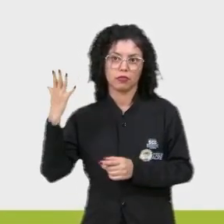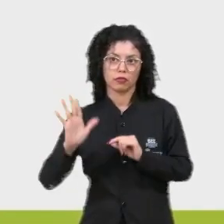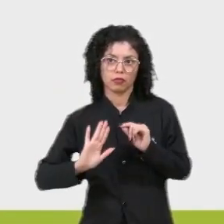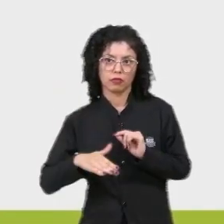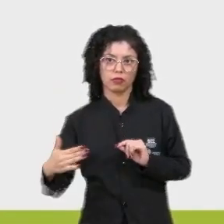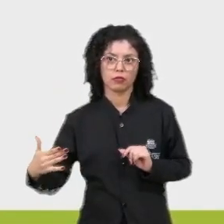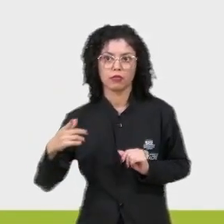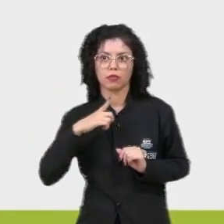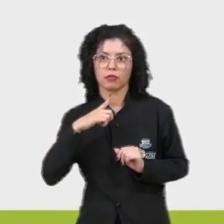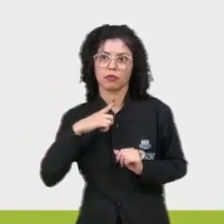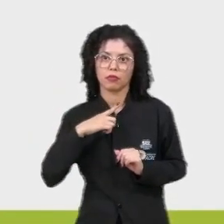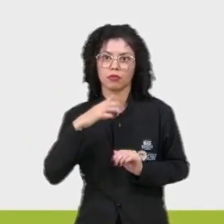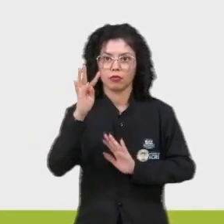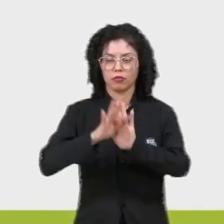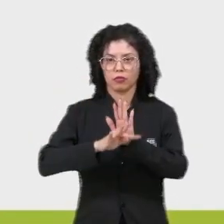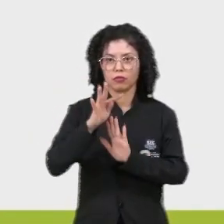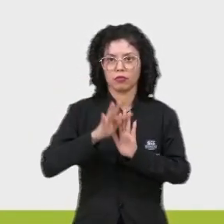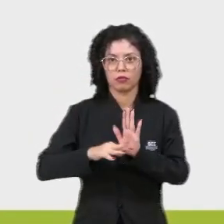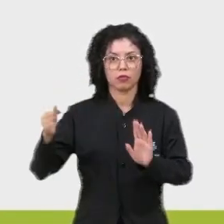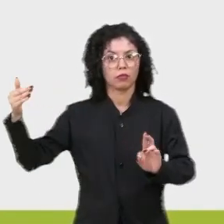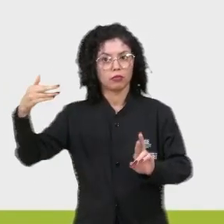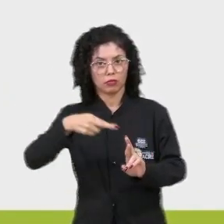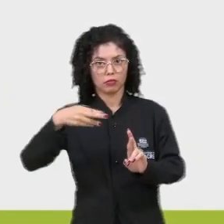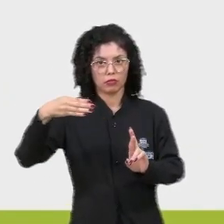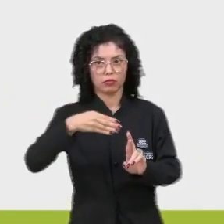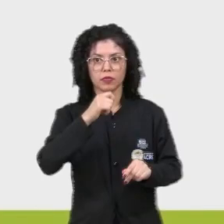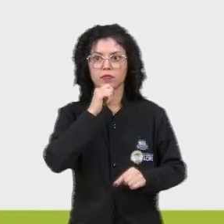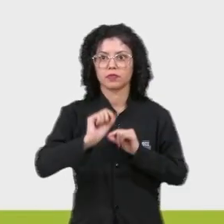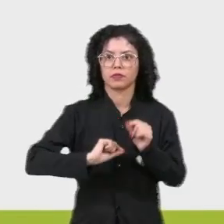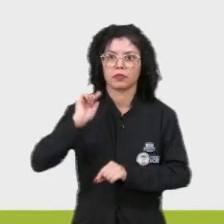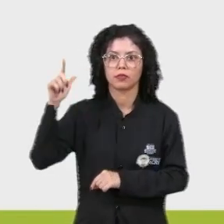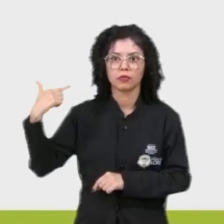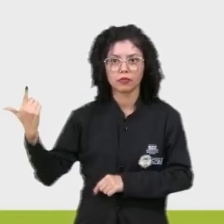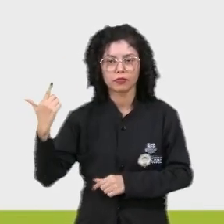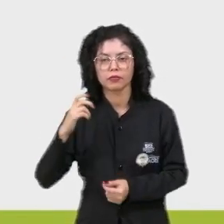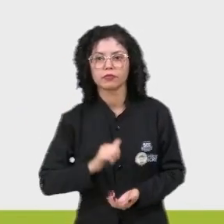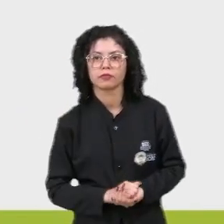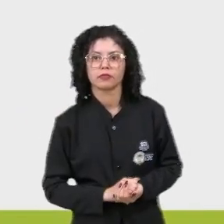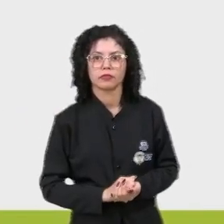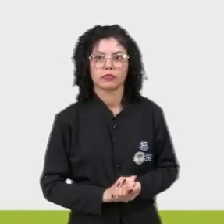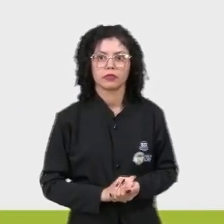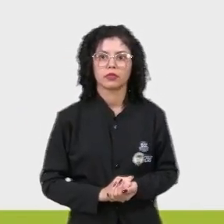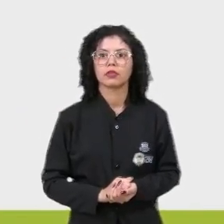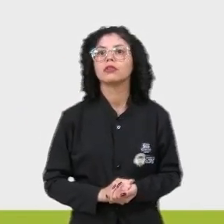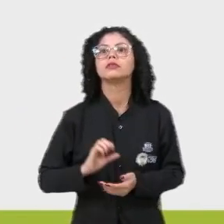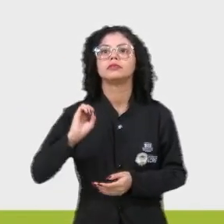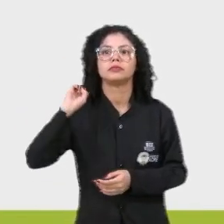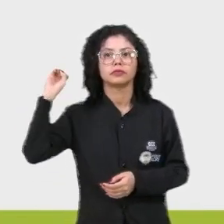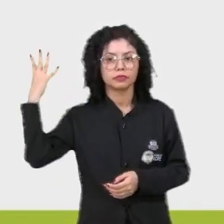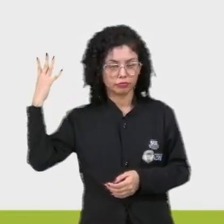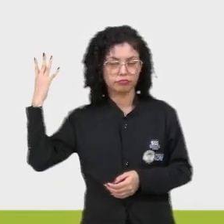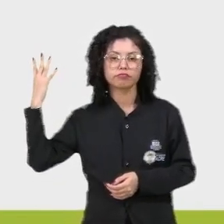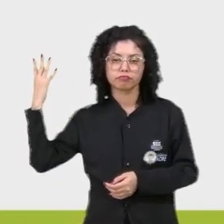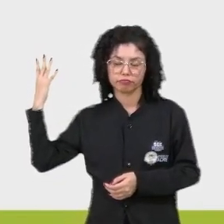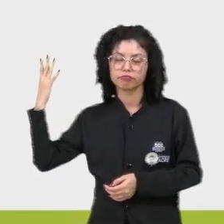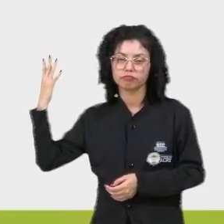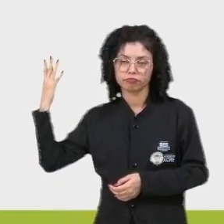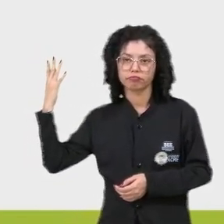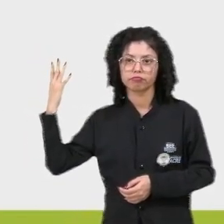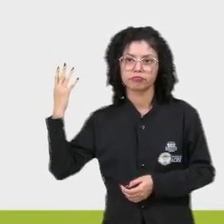um determinado texto fazer referência a outro, ou a situação e